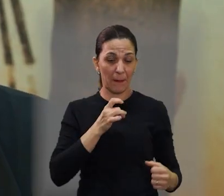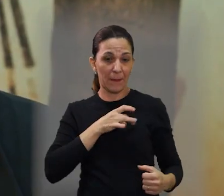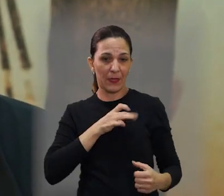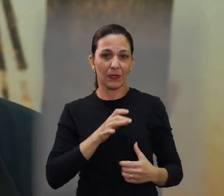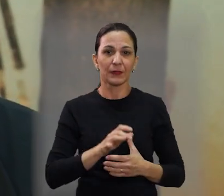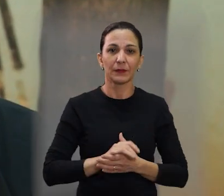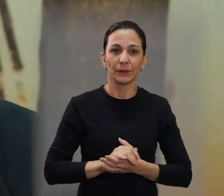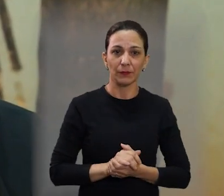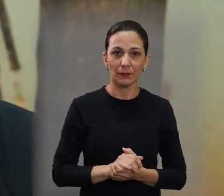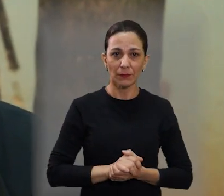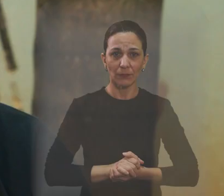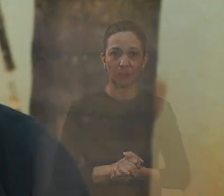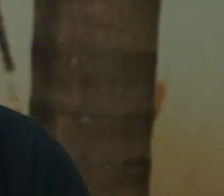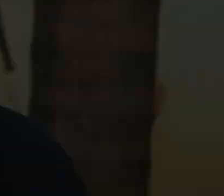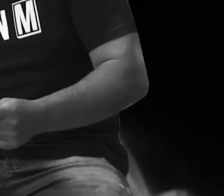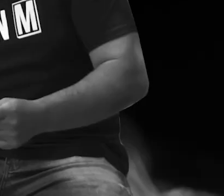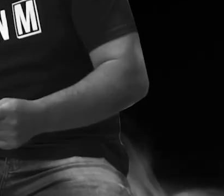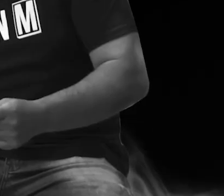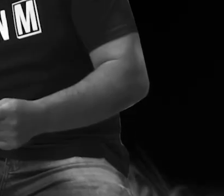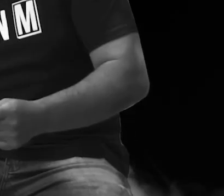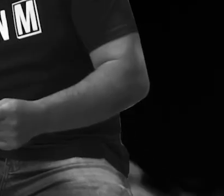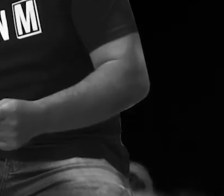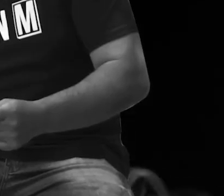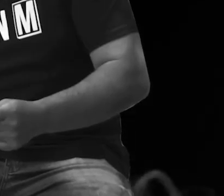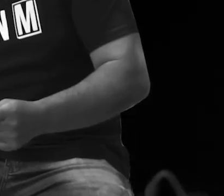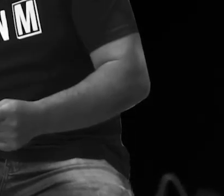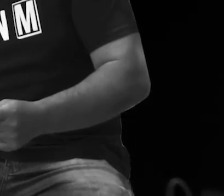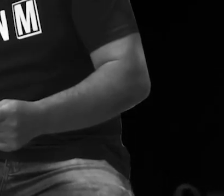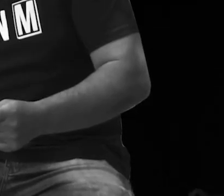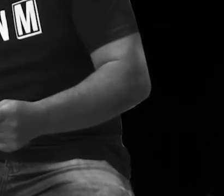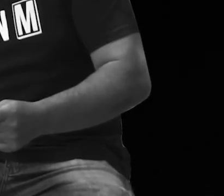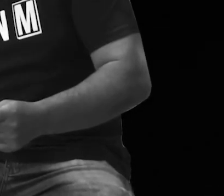de arrepiar, de gelar o sangue.